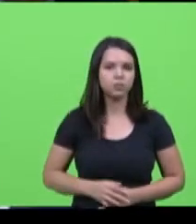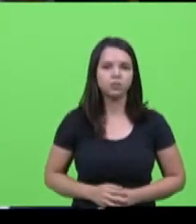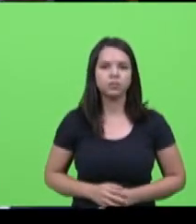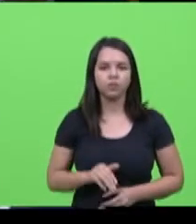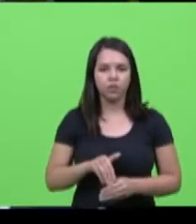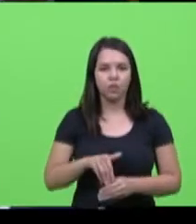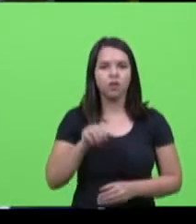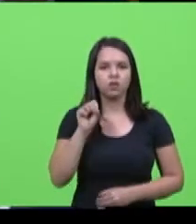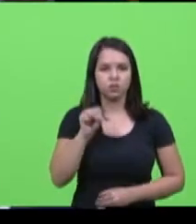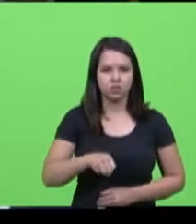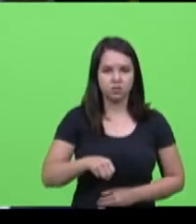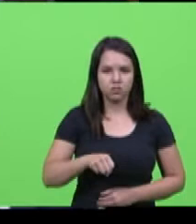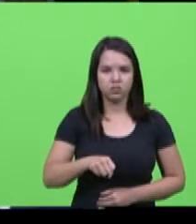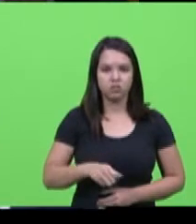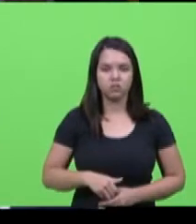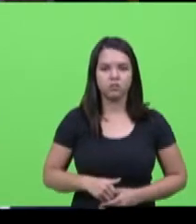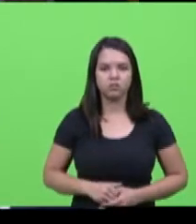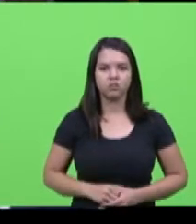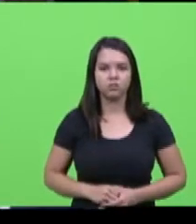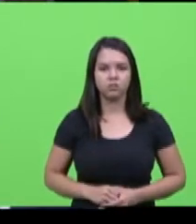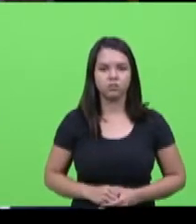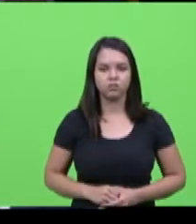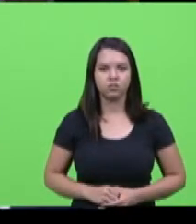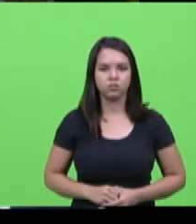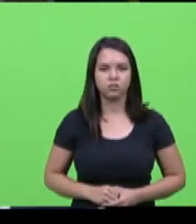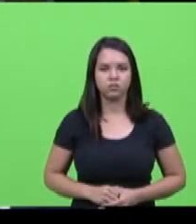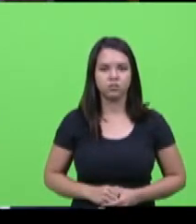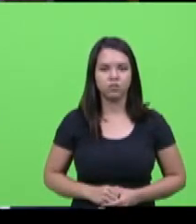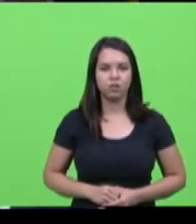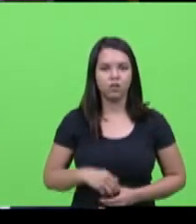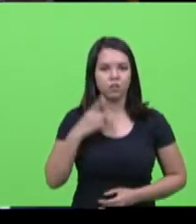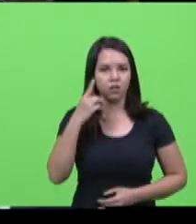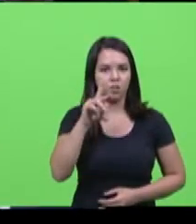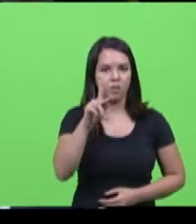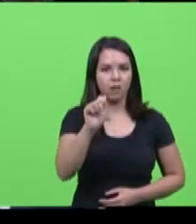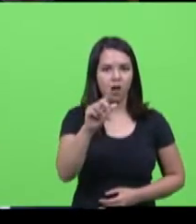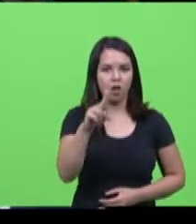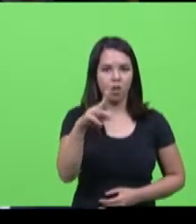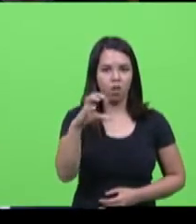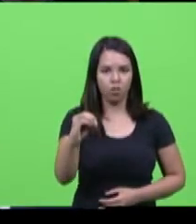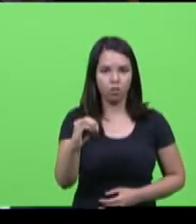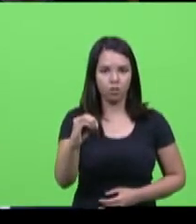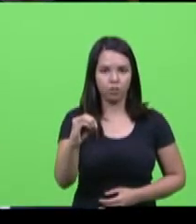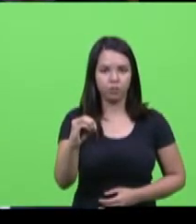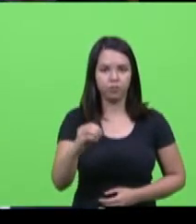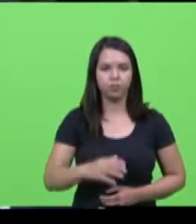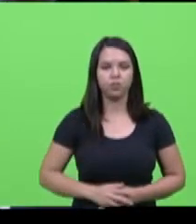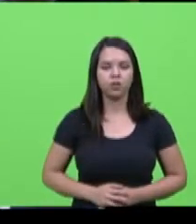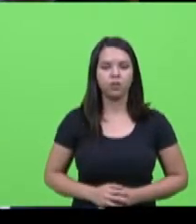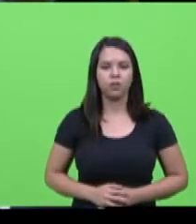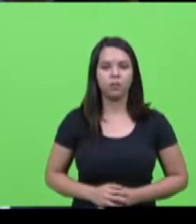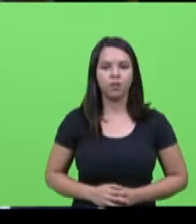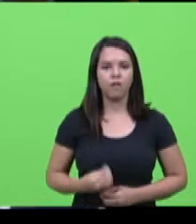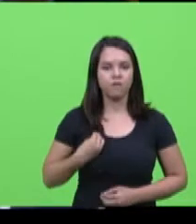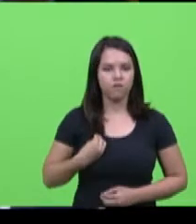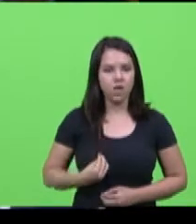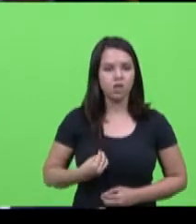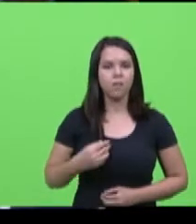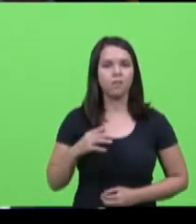senhor presidente. Deputado Paulo Essel. Pela vida e pelo trabalho, não, senhor